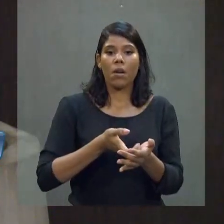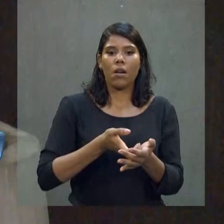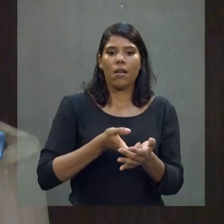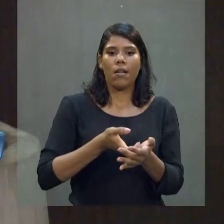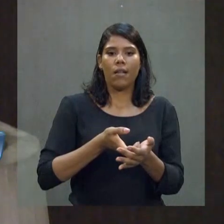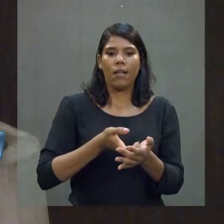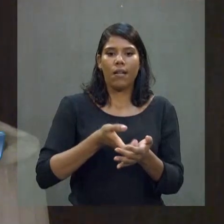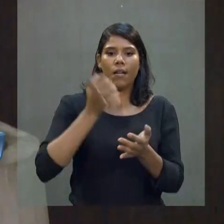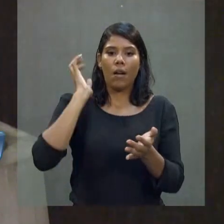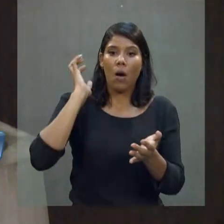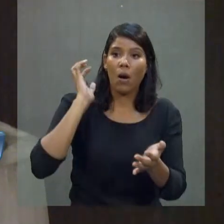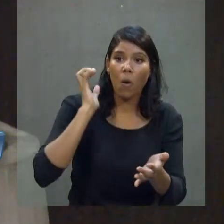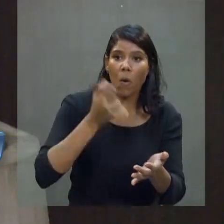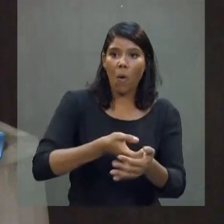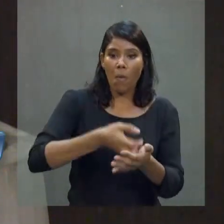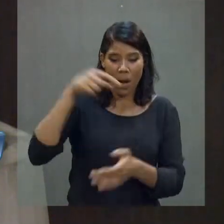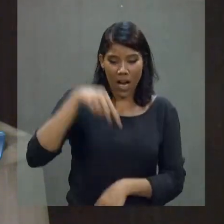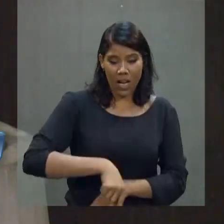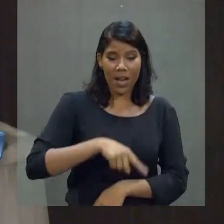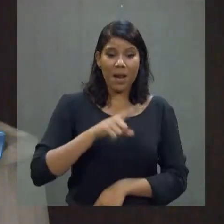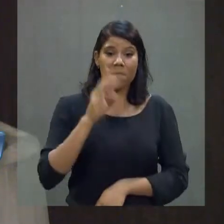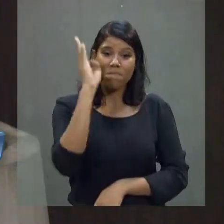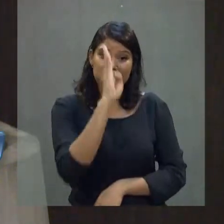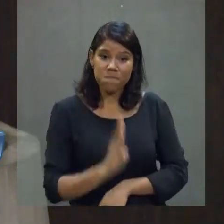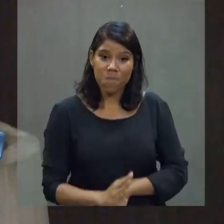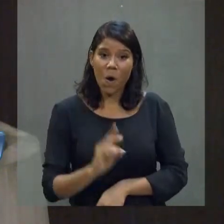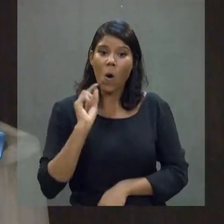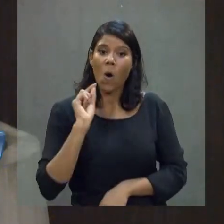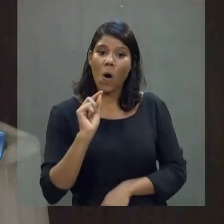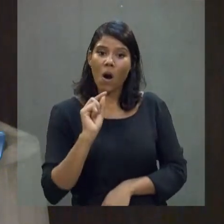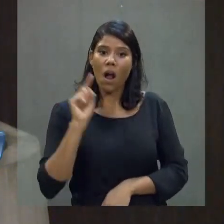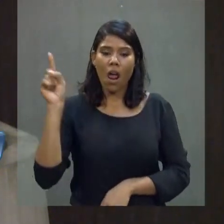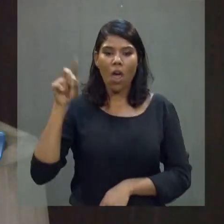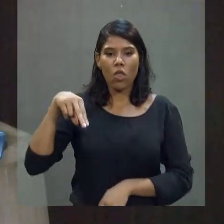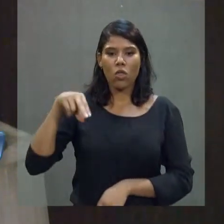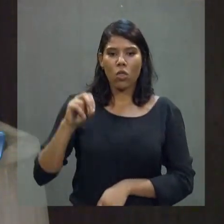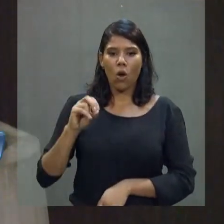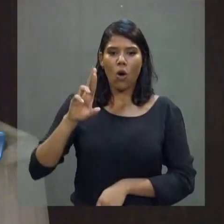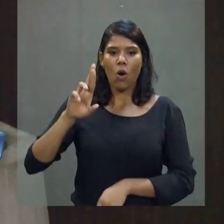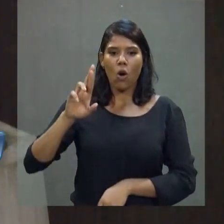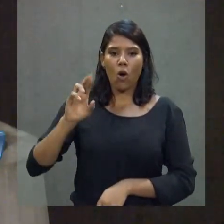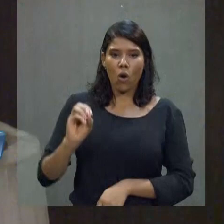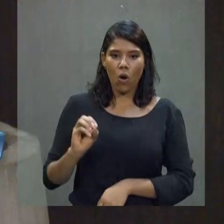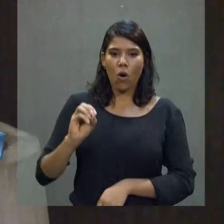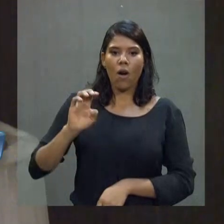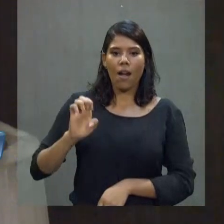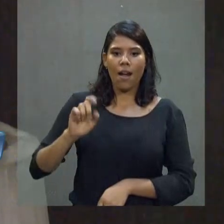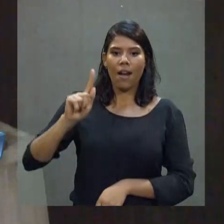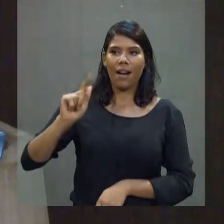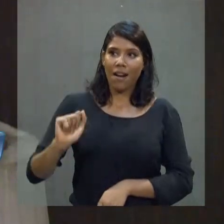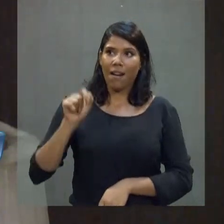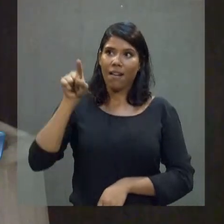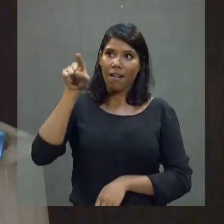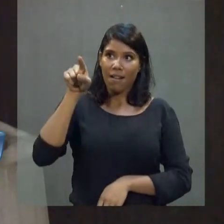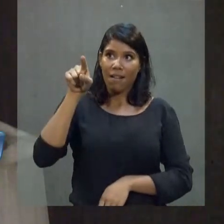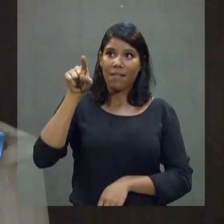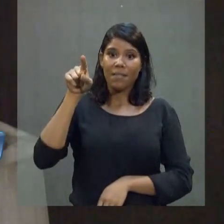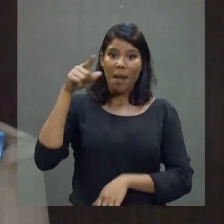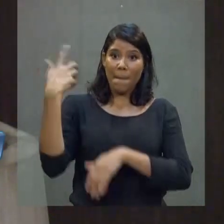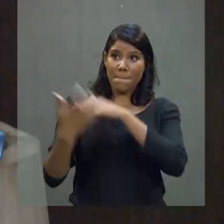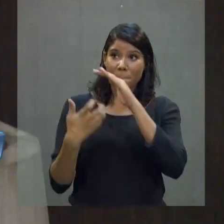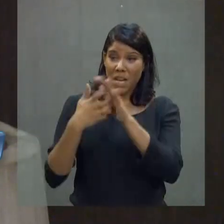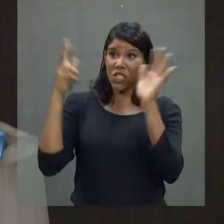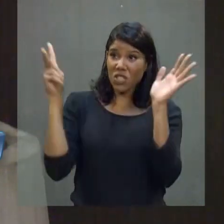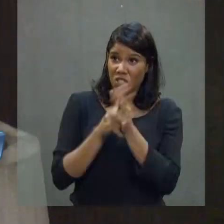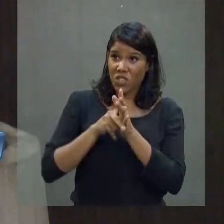lote de extração aqui no Brasil era a estatal norueguesa. A estatal norueguesa estava comprando